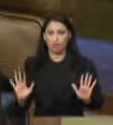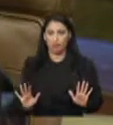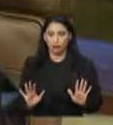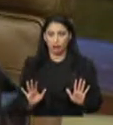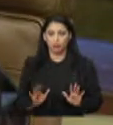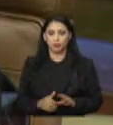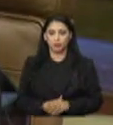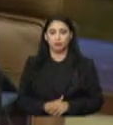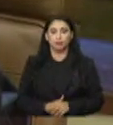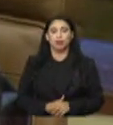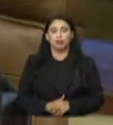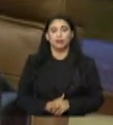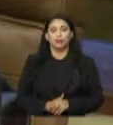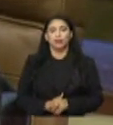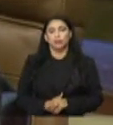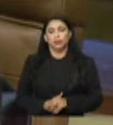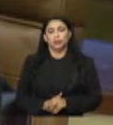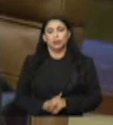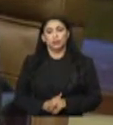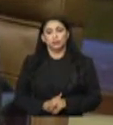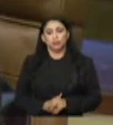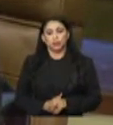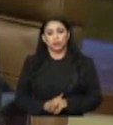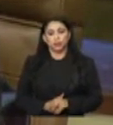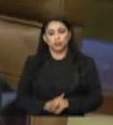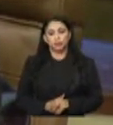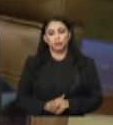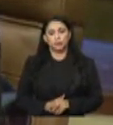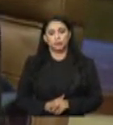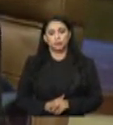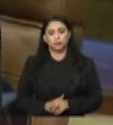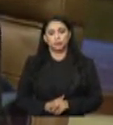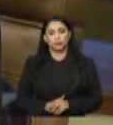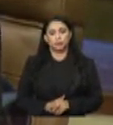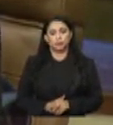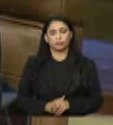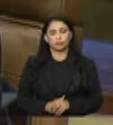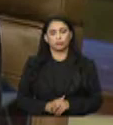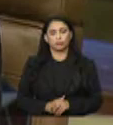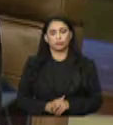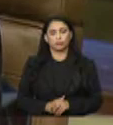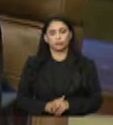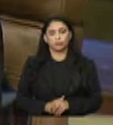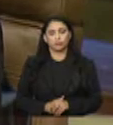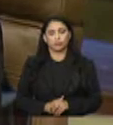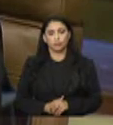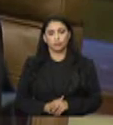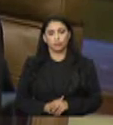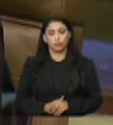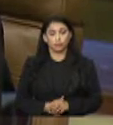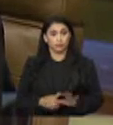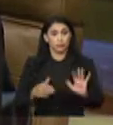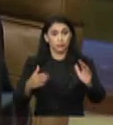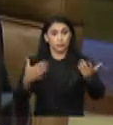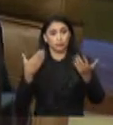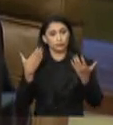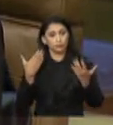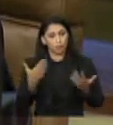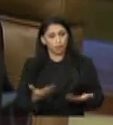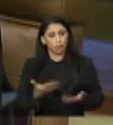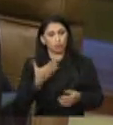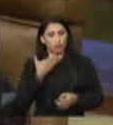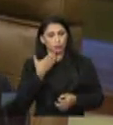explícito em relação a esse limite vale dizer peço nesse